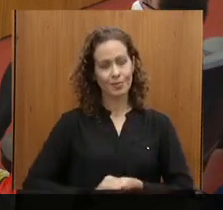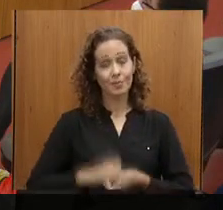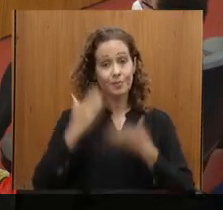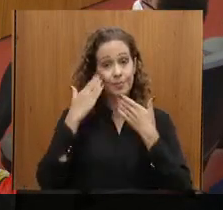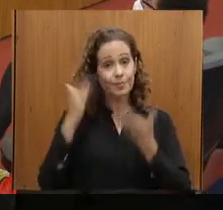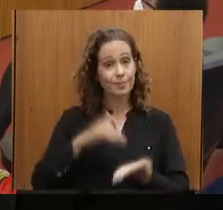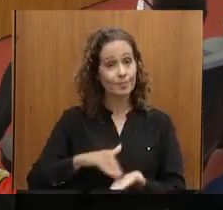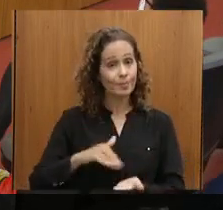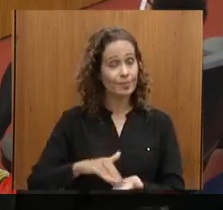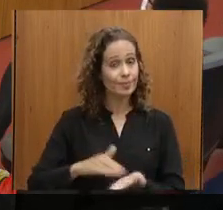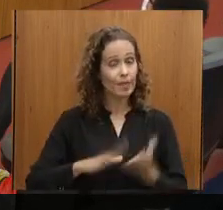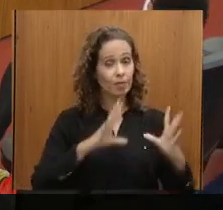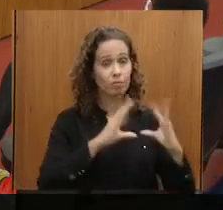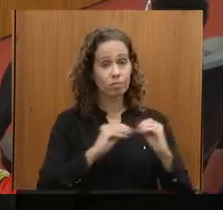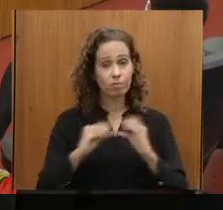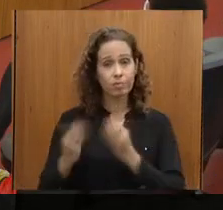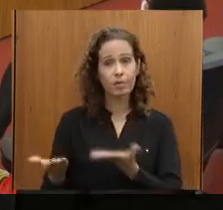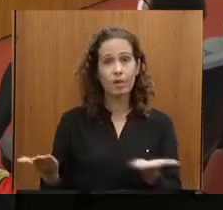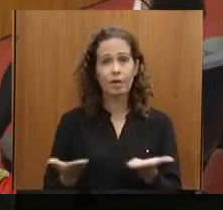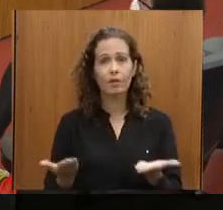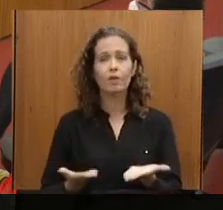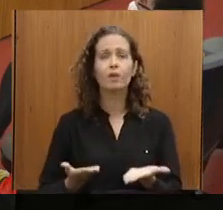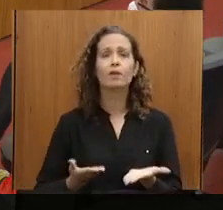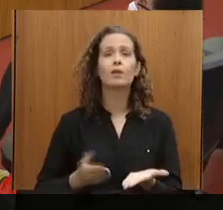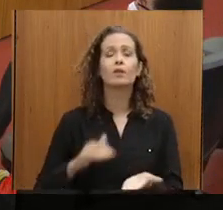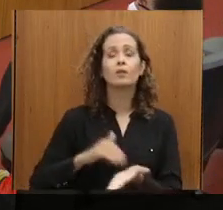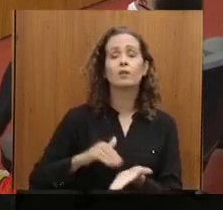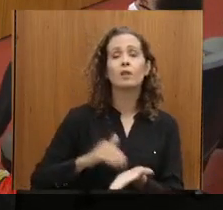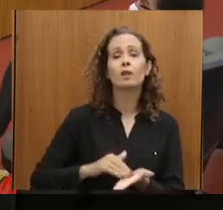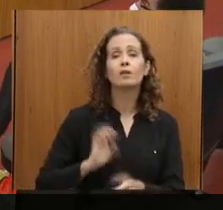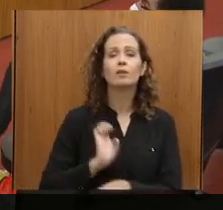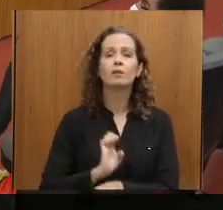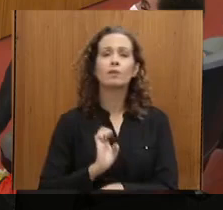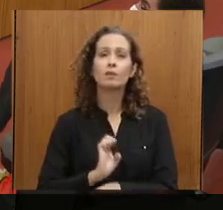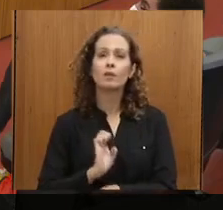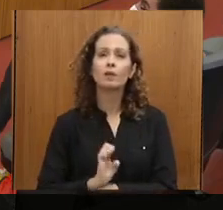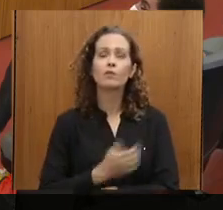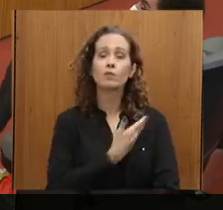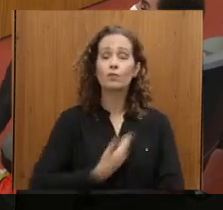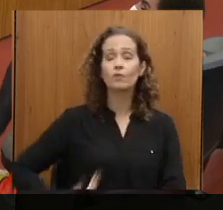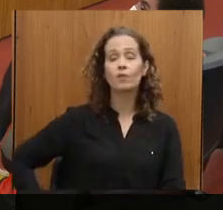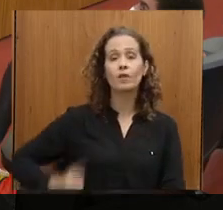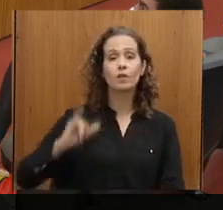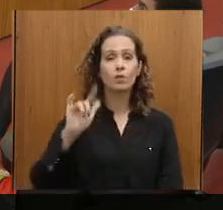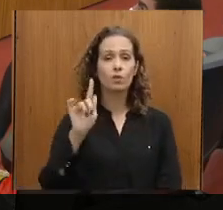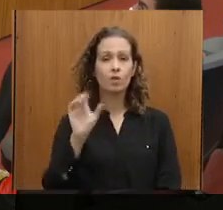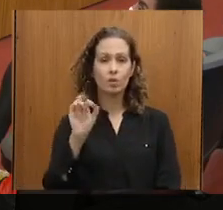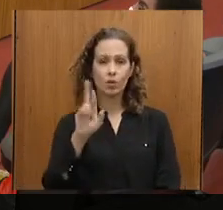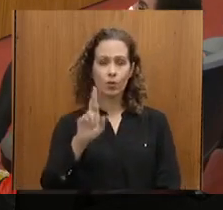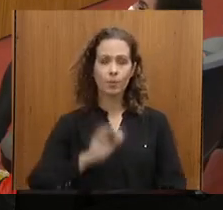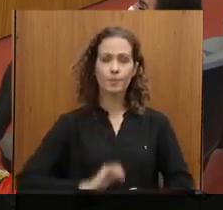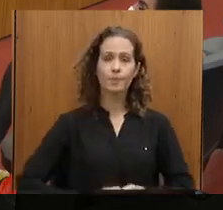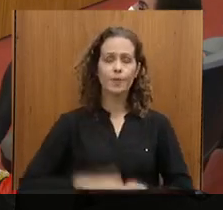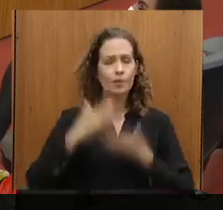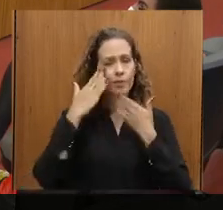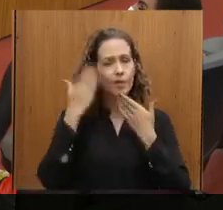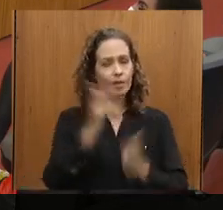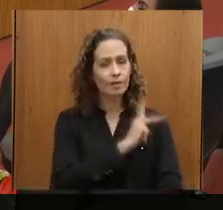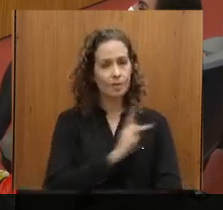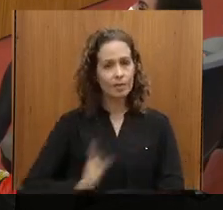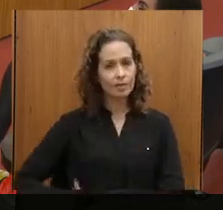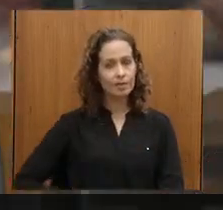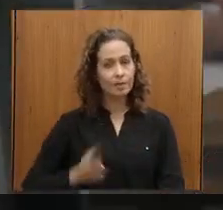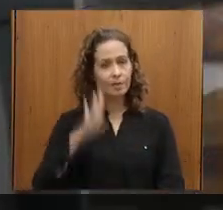secretária. Para as considerações do secretário de Estado e Governo, Igor Mascarenha Zeto. Muito obrigado, senhora presidente,